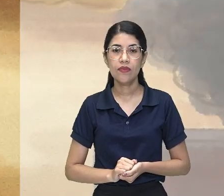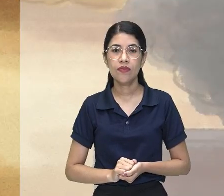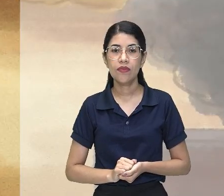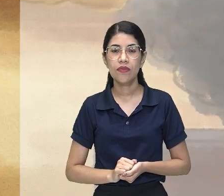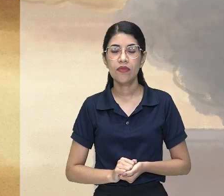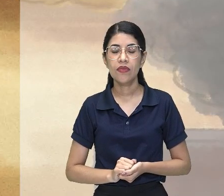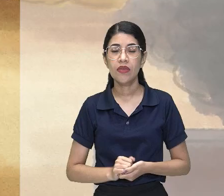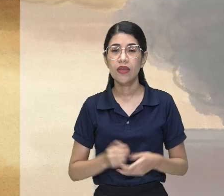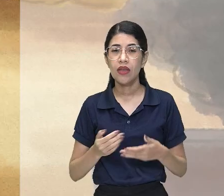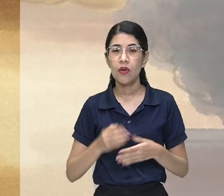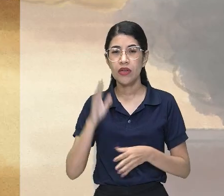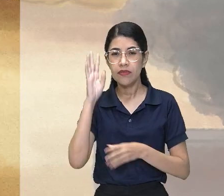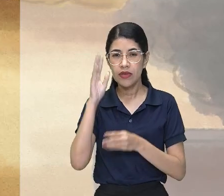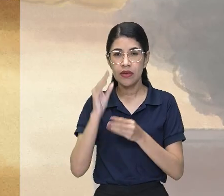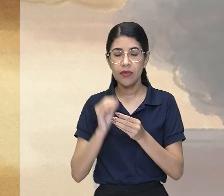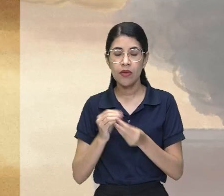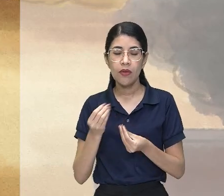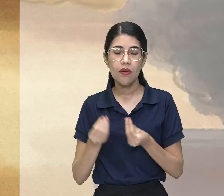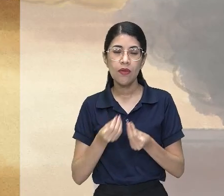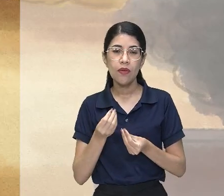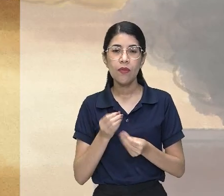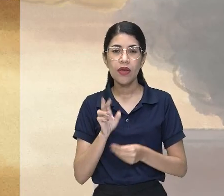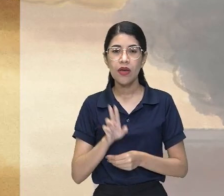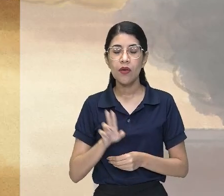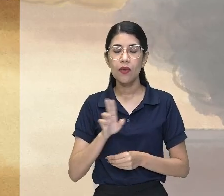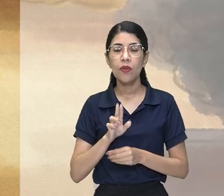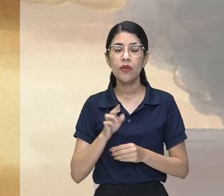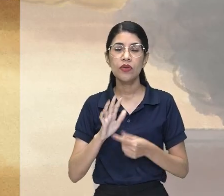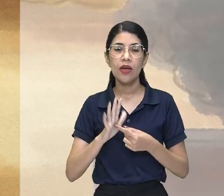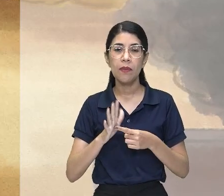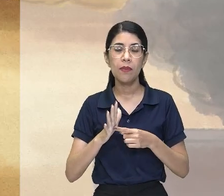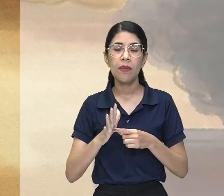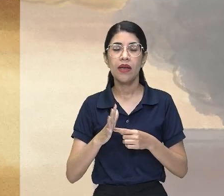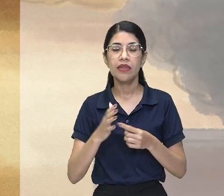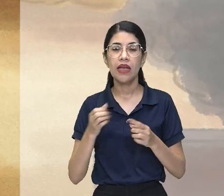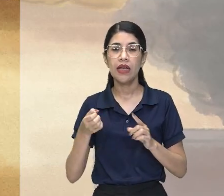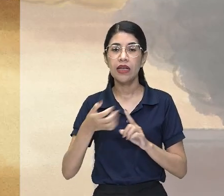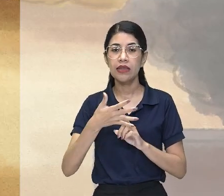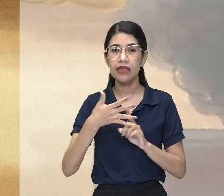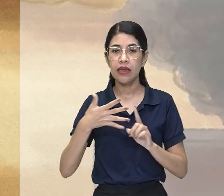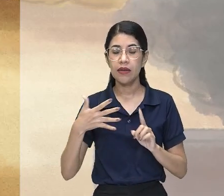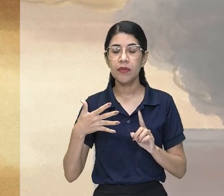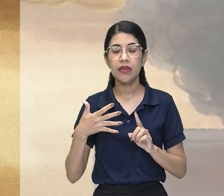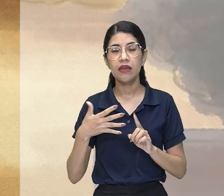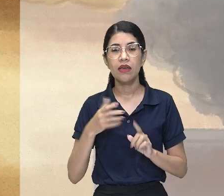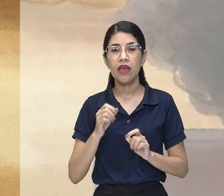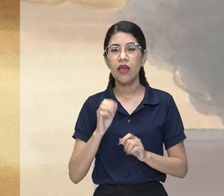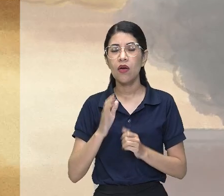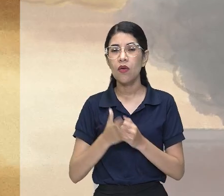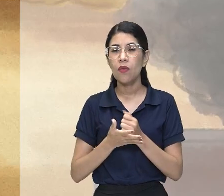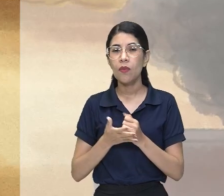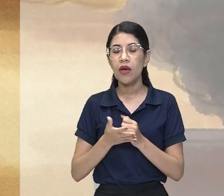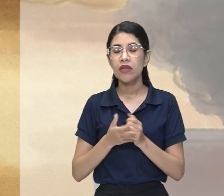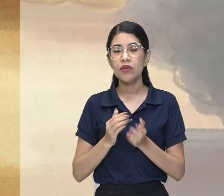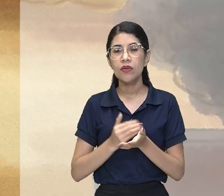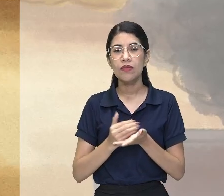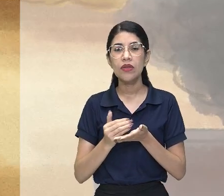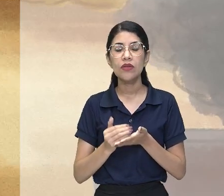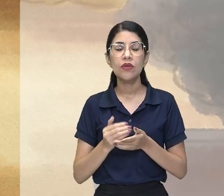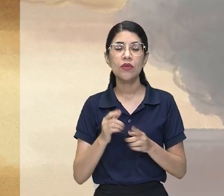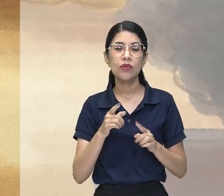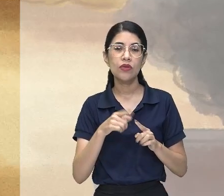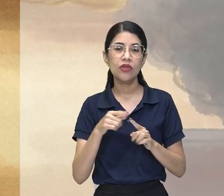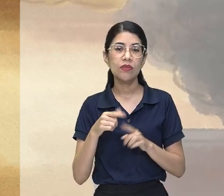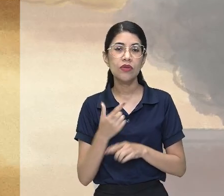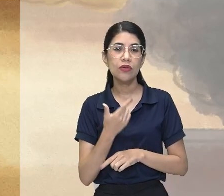vamos compreender melhor o funcionamento da máquina térmica, aquela que foi ali o princípio das outras máquinas